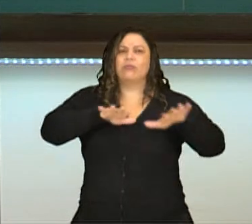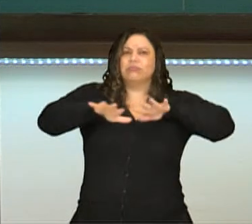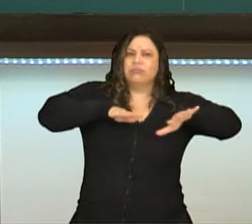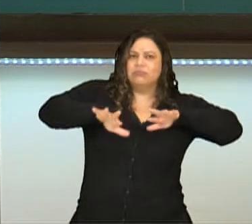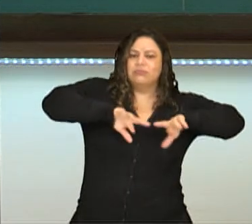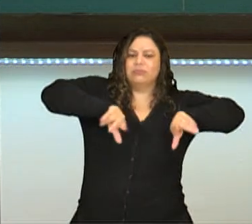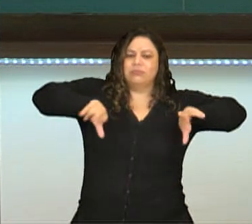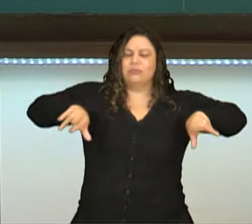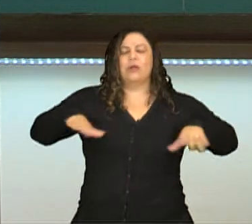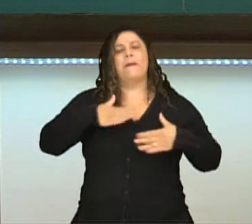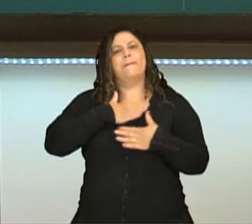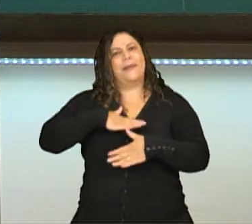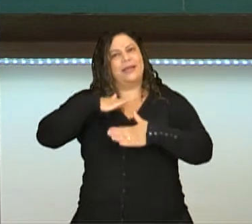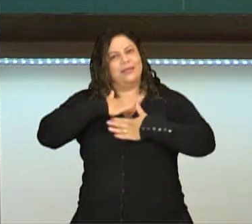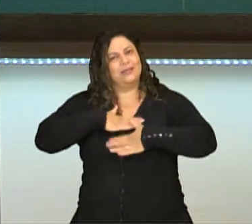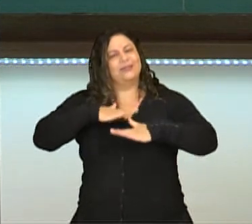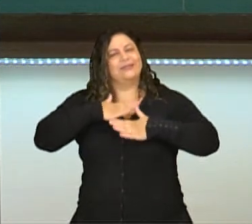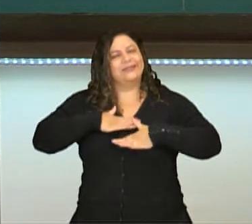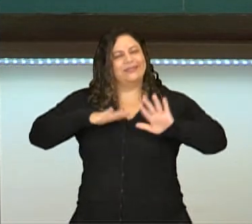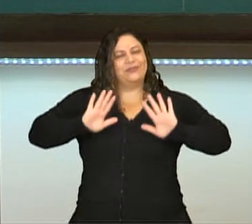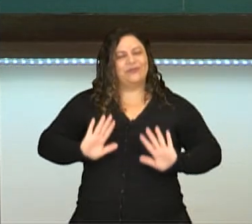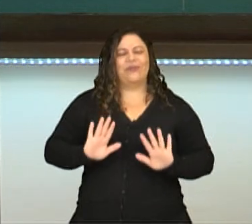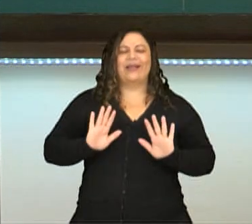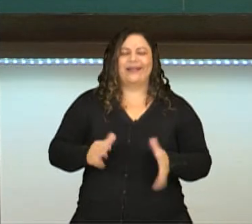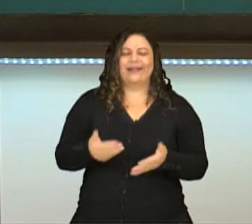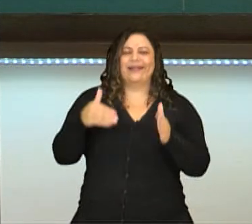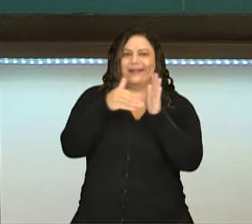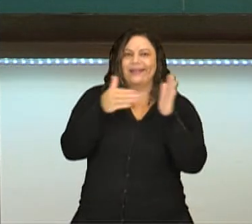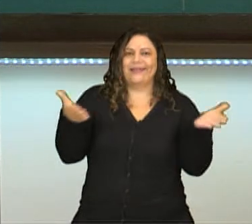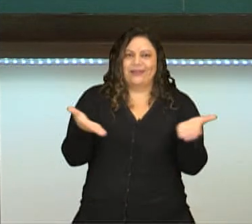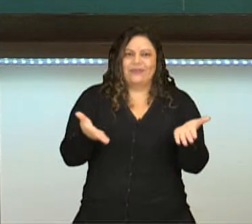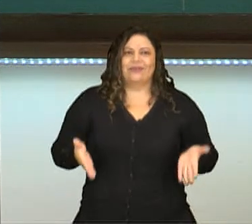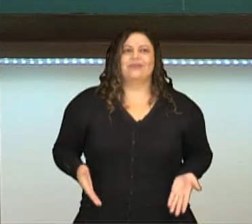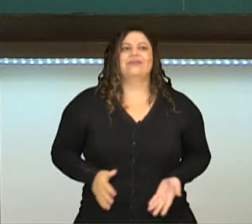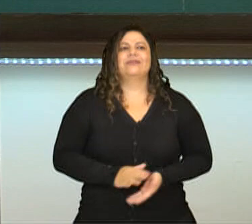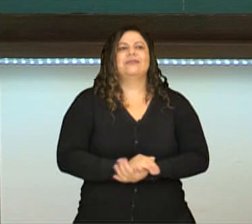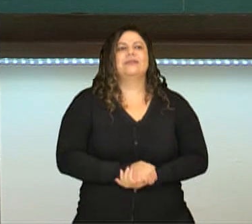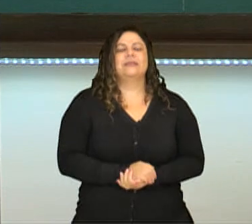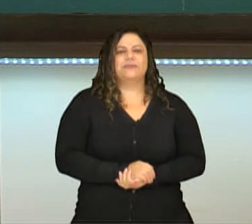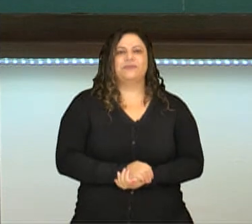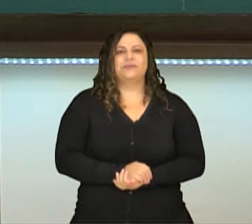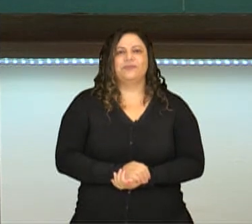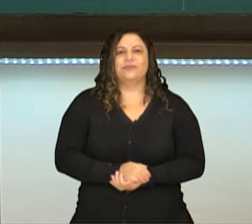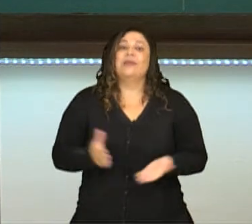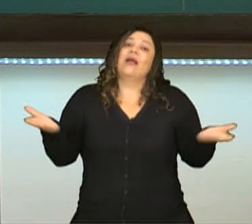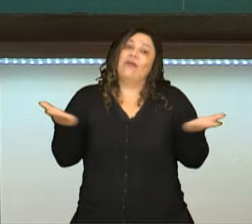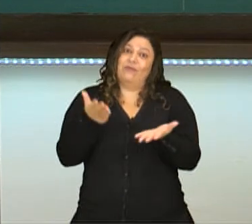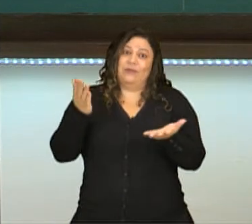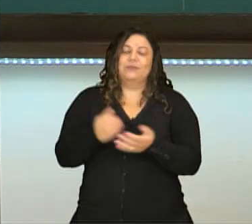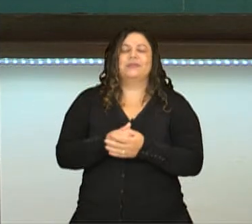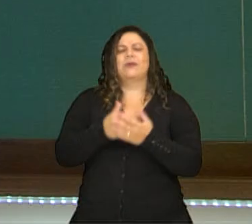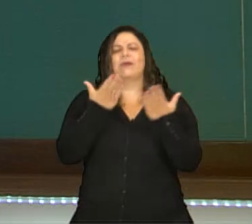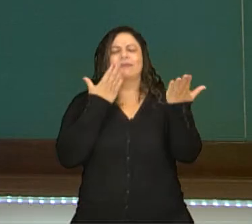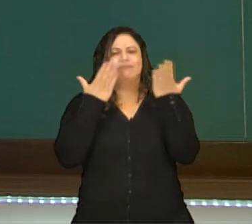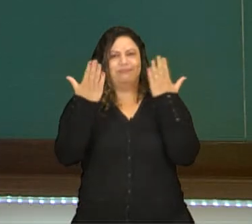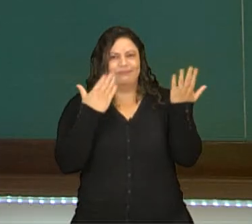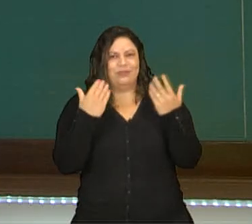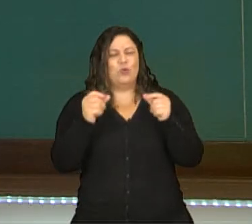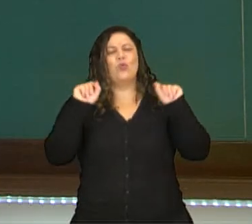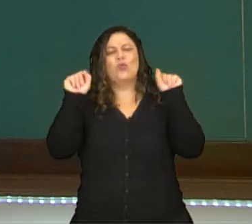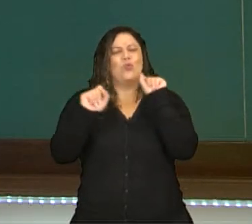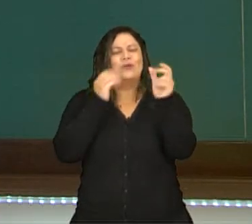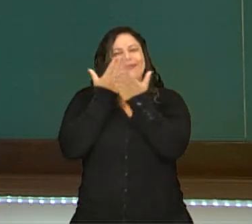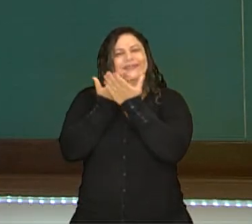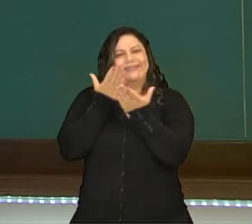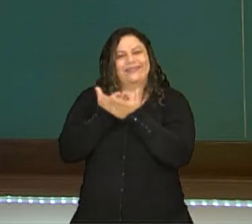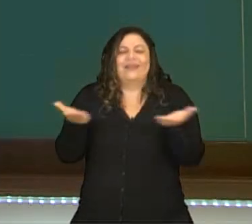caráter mais lento mesmo, que ficou até hoje em dia. Vamos conversar um pouquinho sobre o que nós falamos na